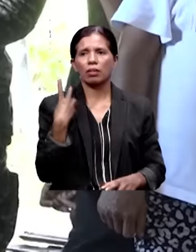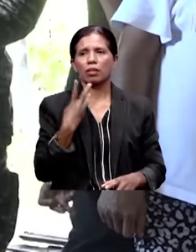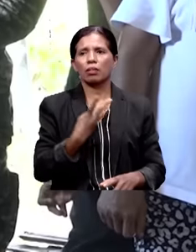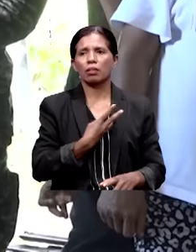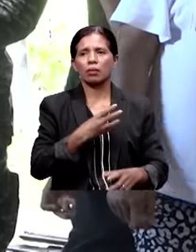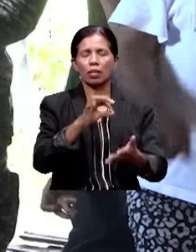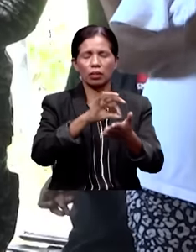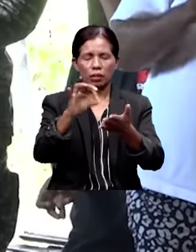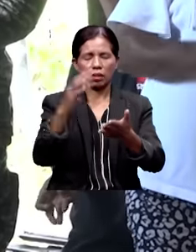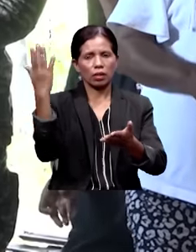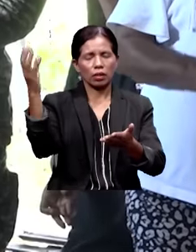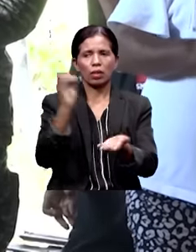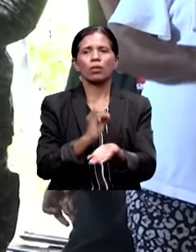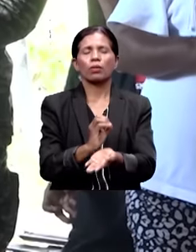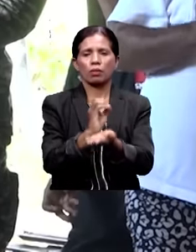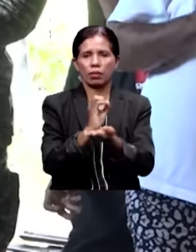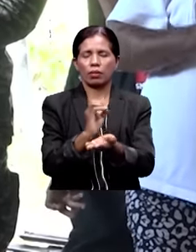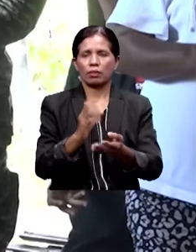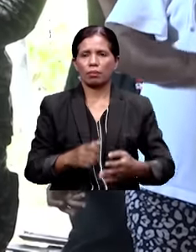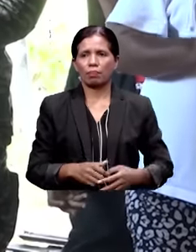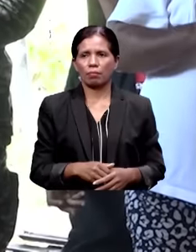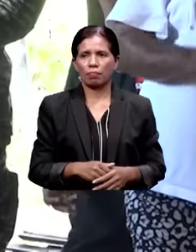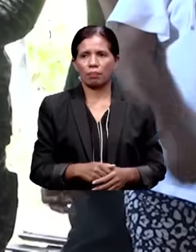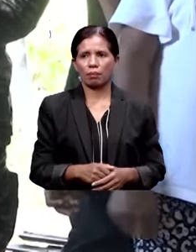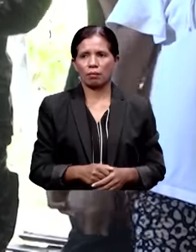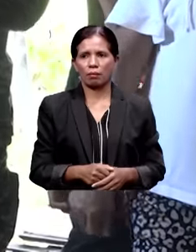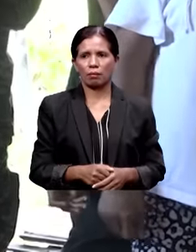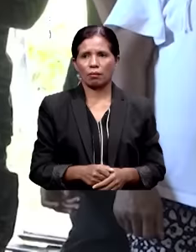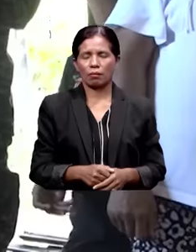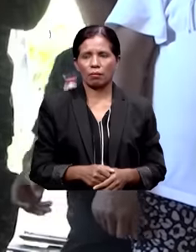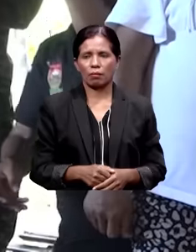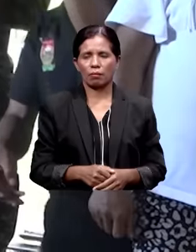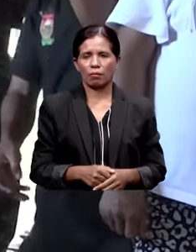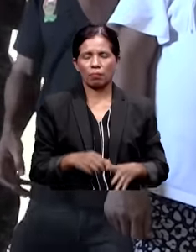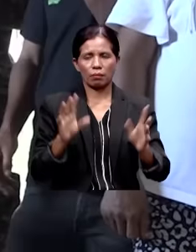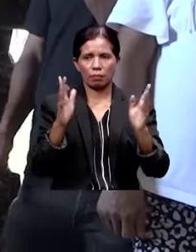yo ikut si. Di awal aku mau lo kat nau tak nak nih meminta.